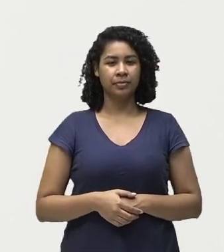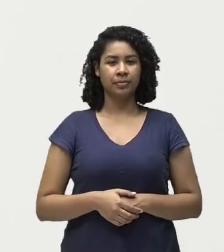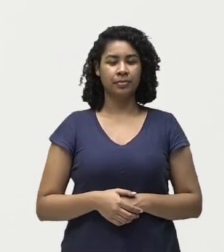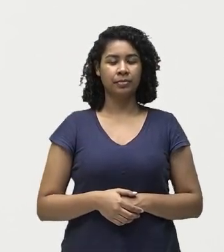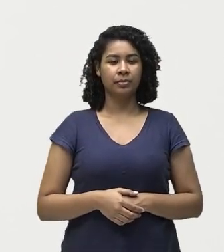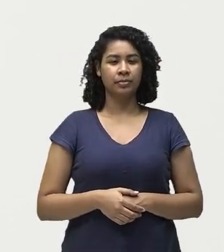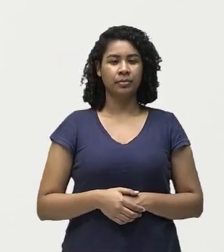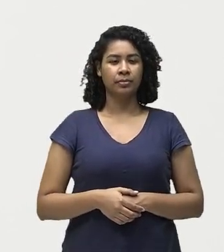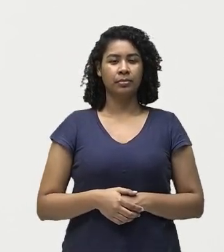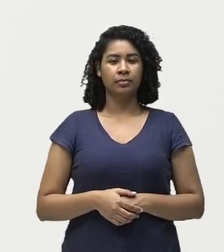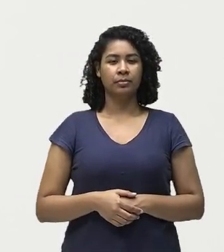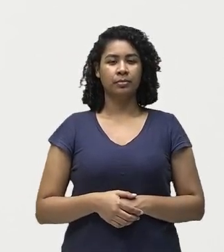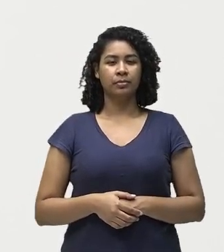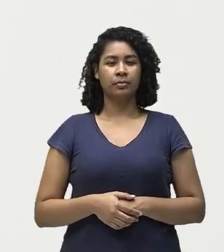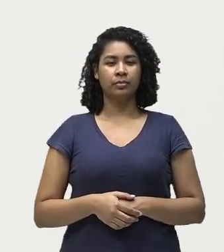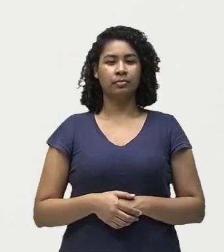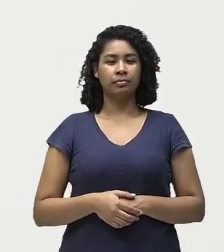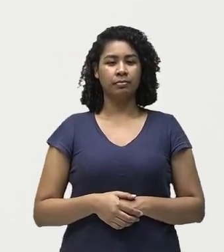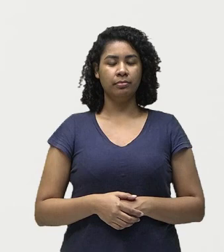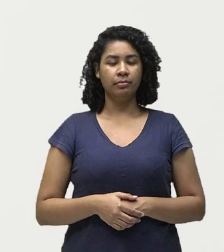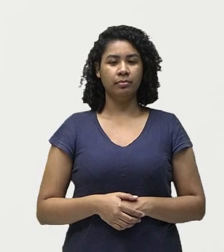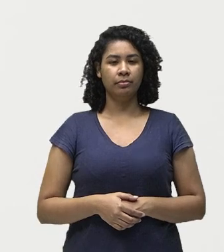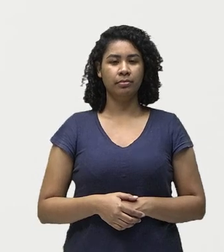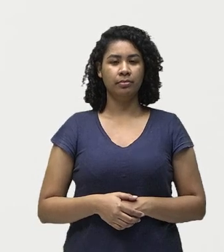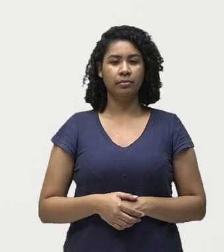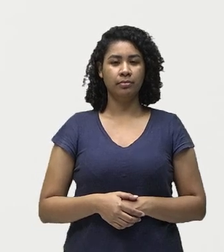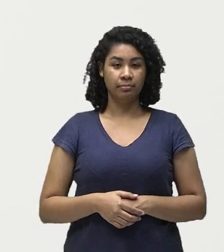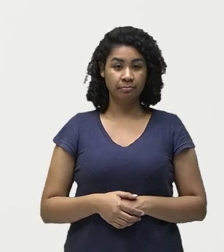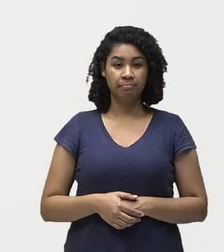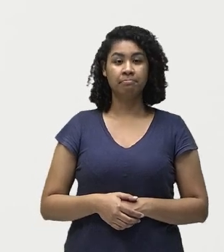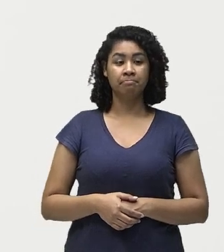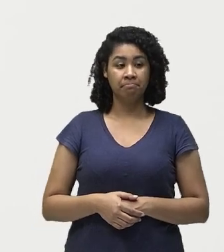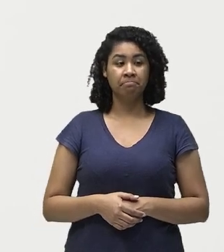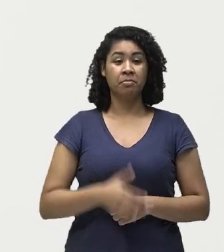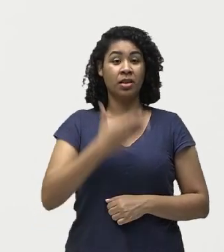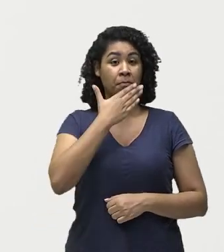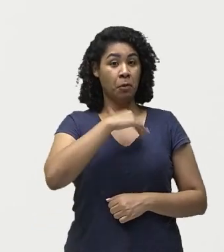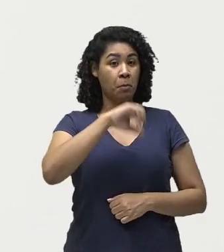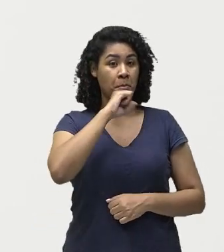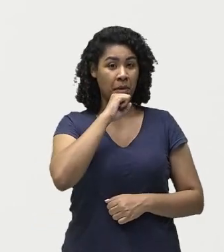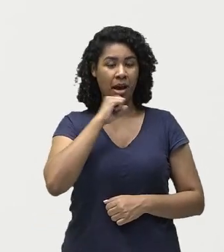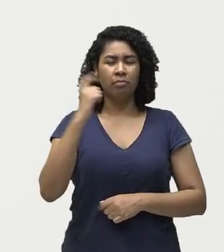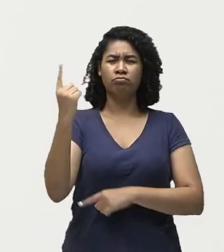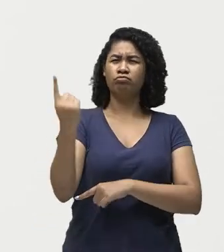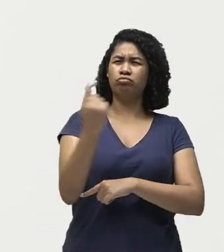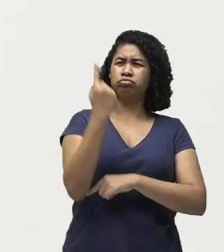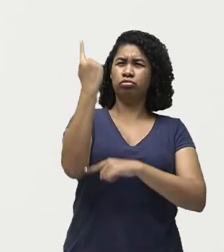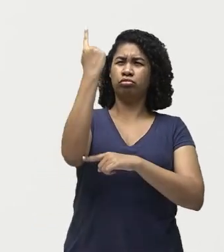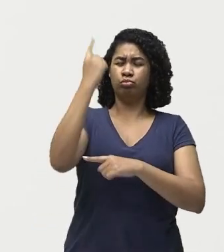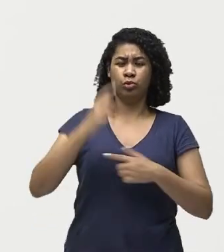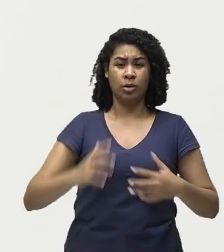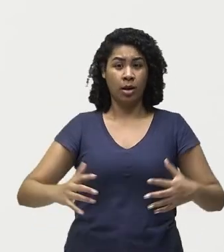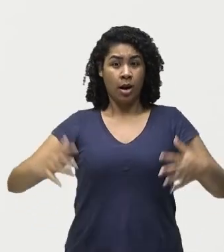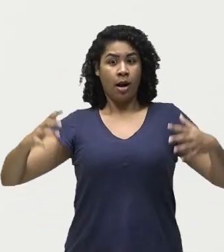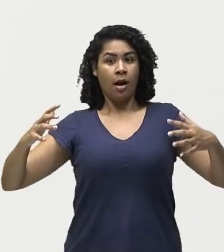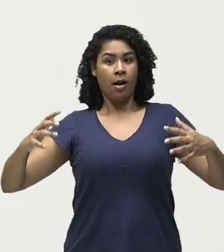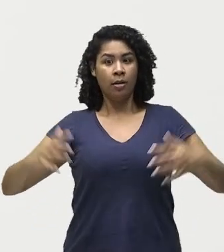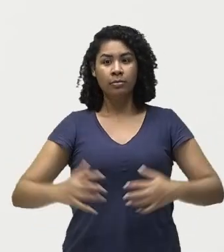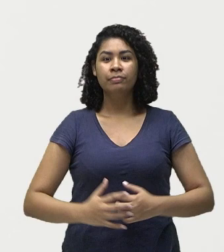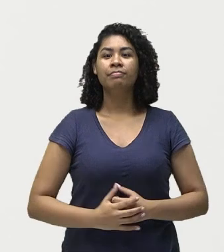tall and big. And big. E grande. Ele é alto, grande. E aí a Júlia